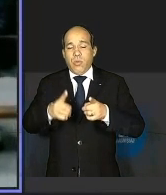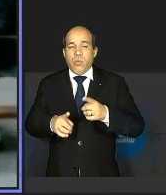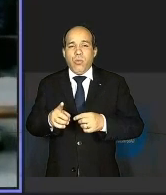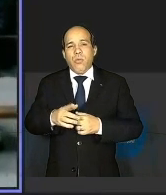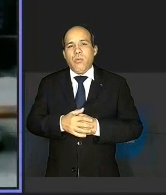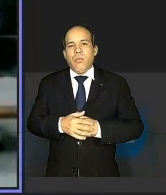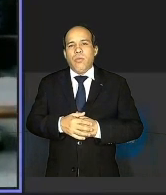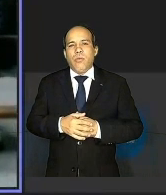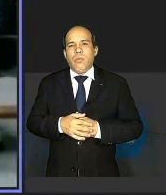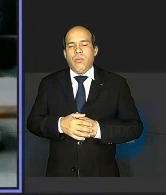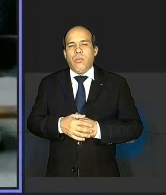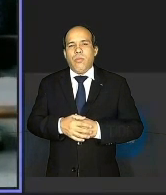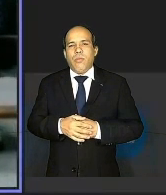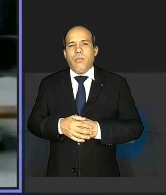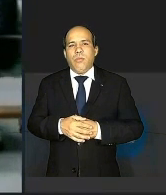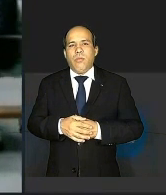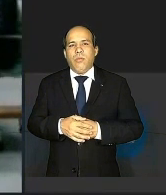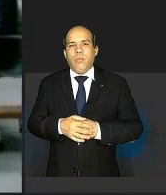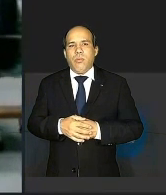Aqui, desembargadora Soníria,